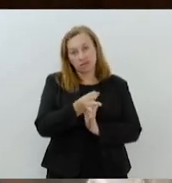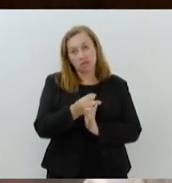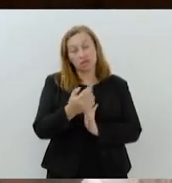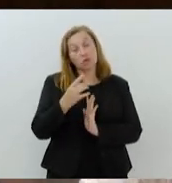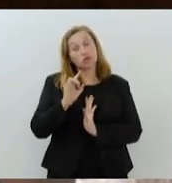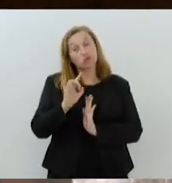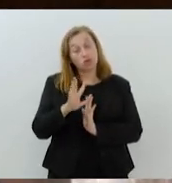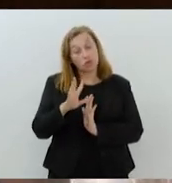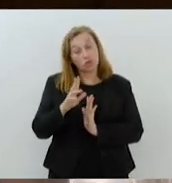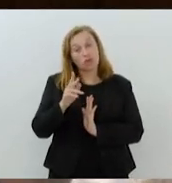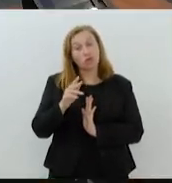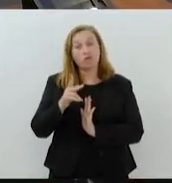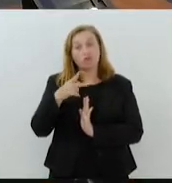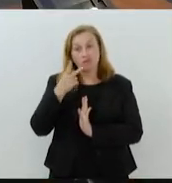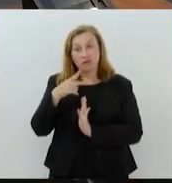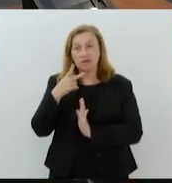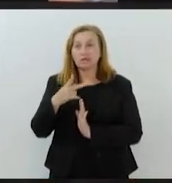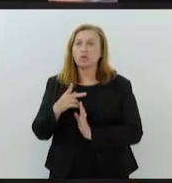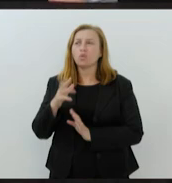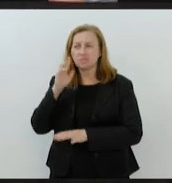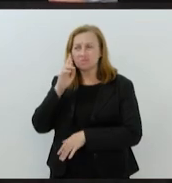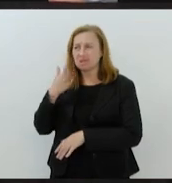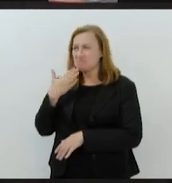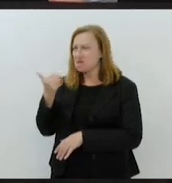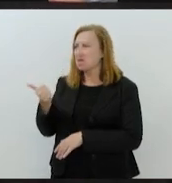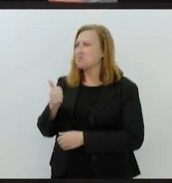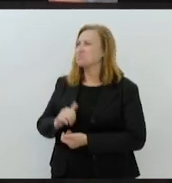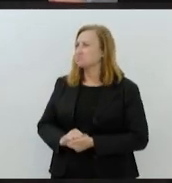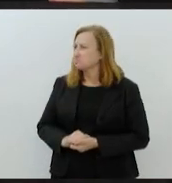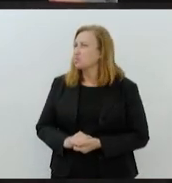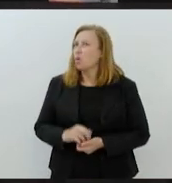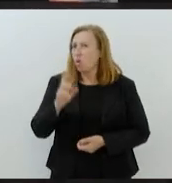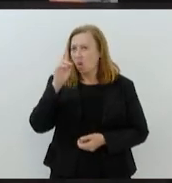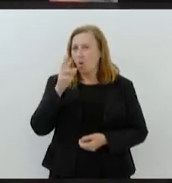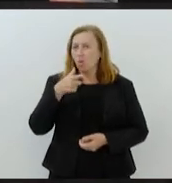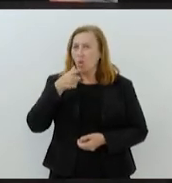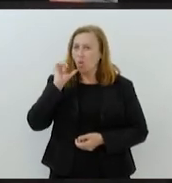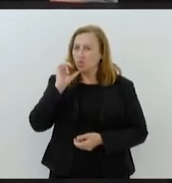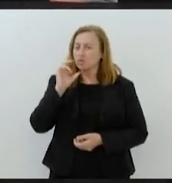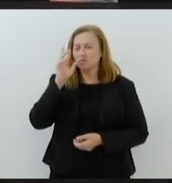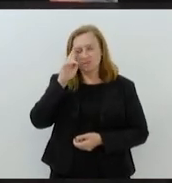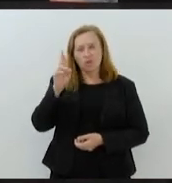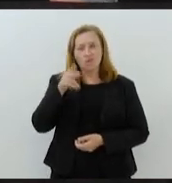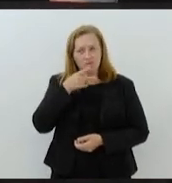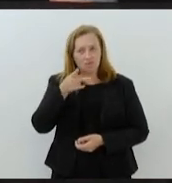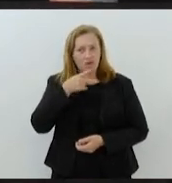só justificando. O senhor está cada vez melhor. Tá. Quando bom. O senhor falou que tinha esse incômodo, você